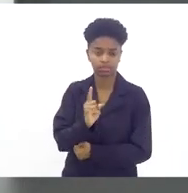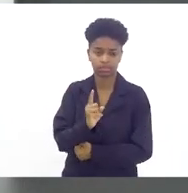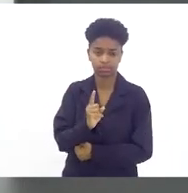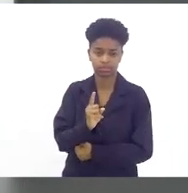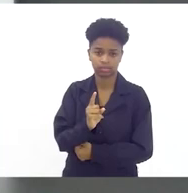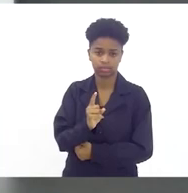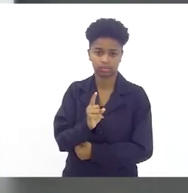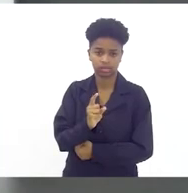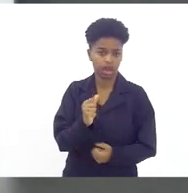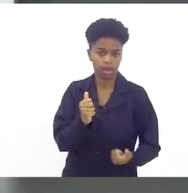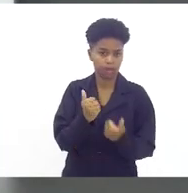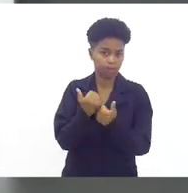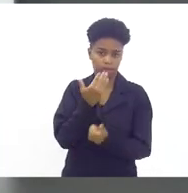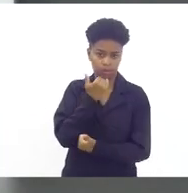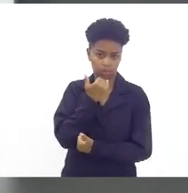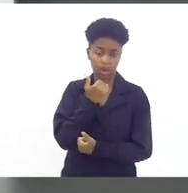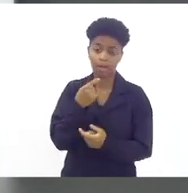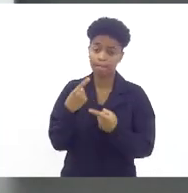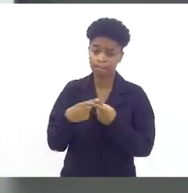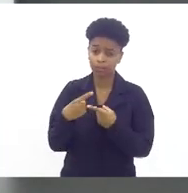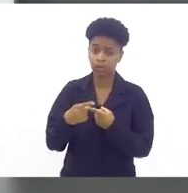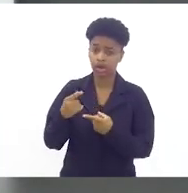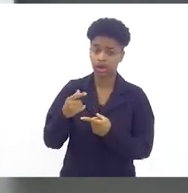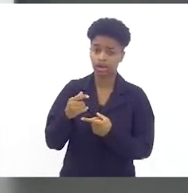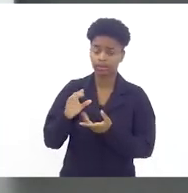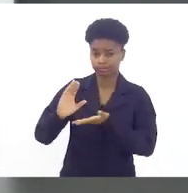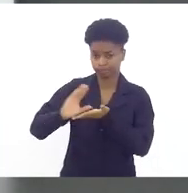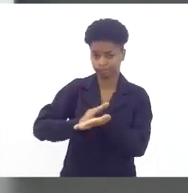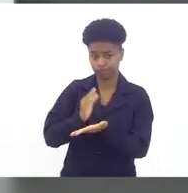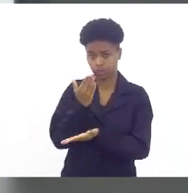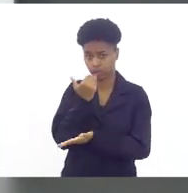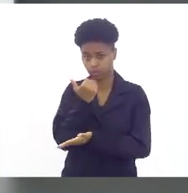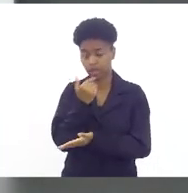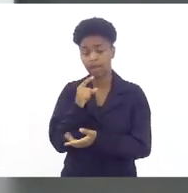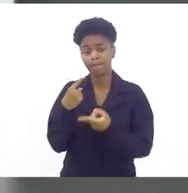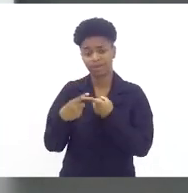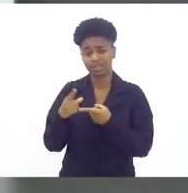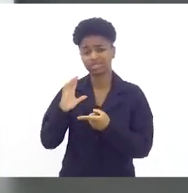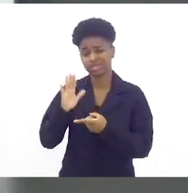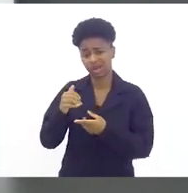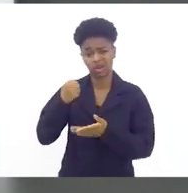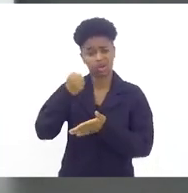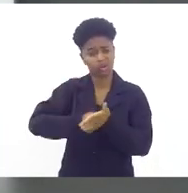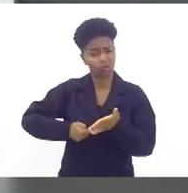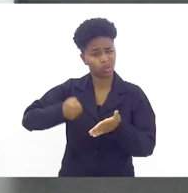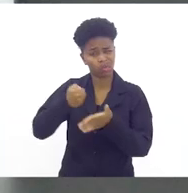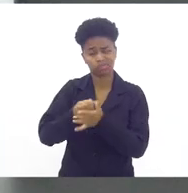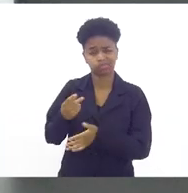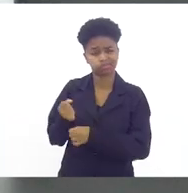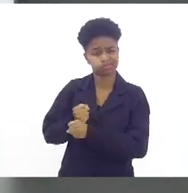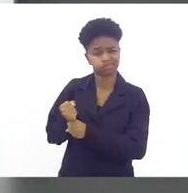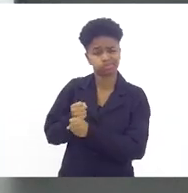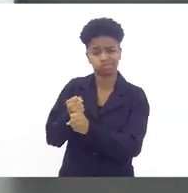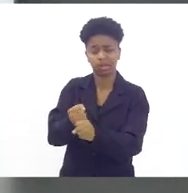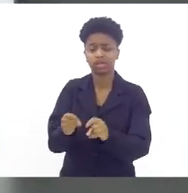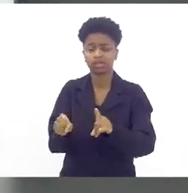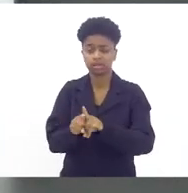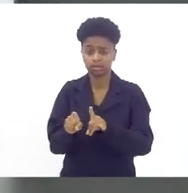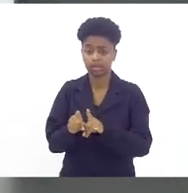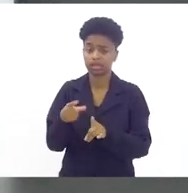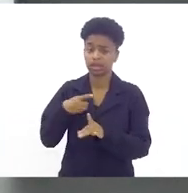alimentação nós temos um processo a nossa luta já é de muito tempo fizemos um processo